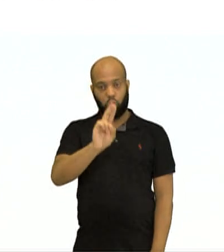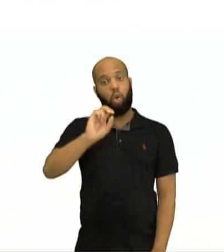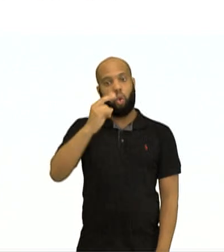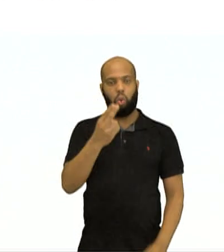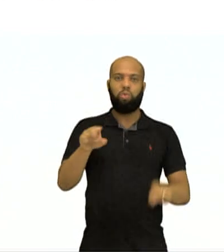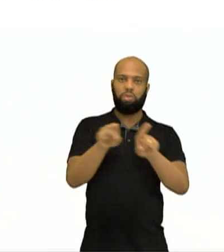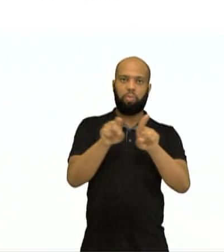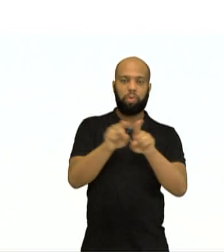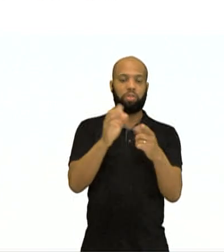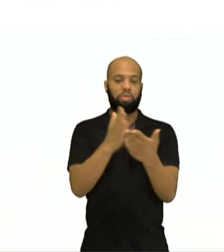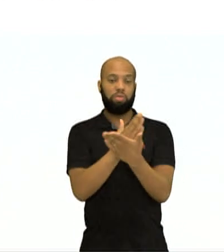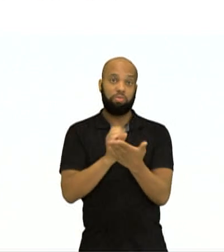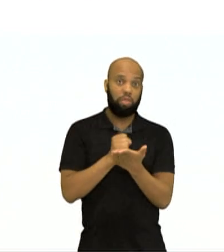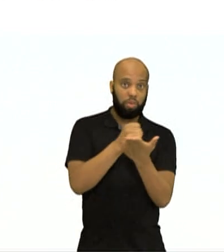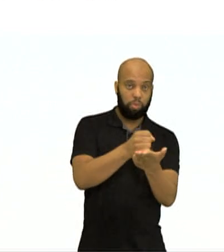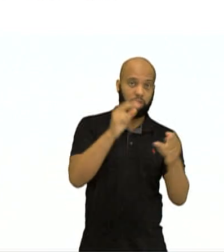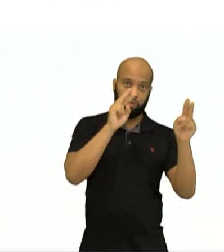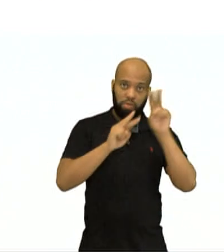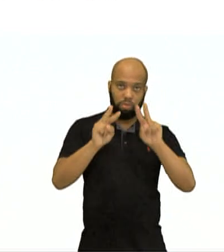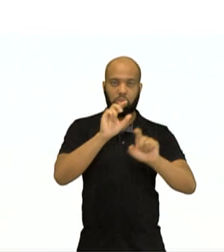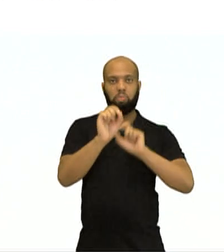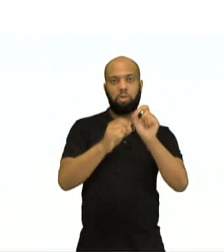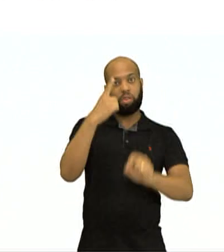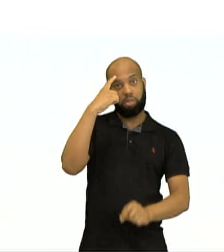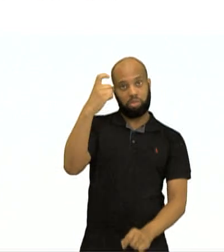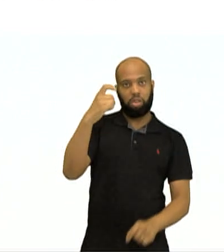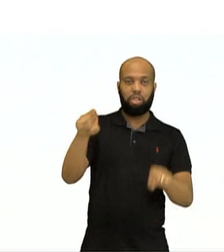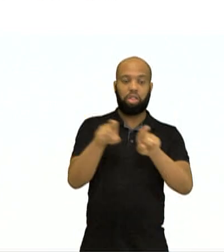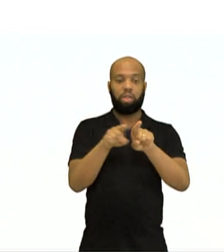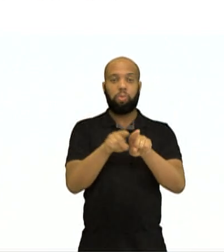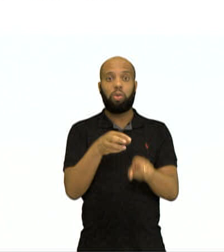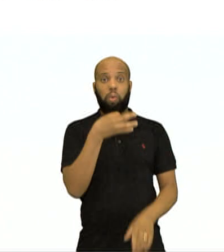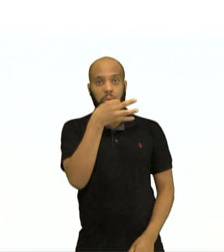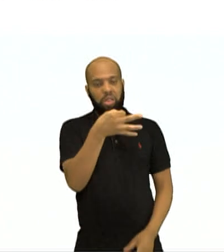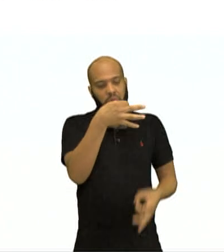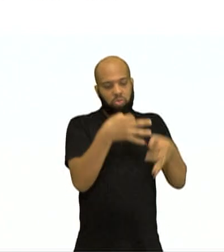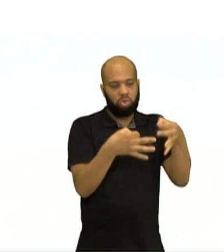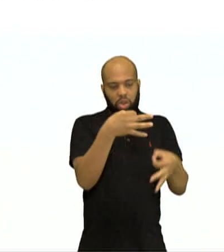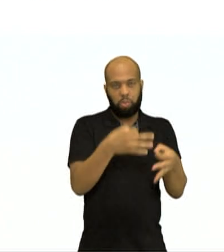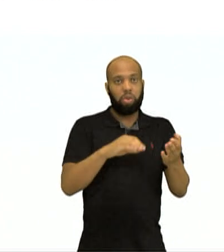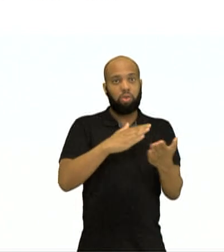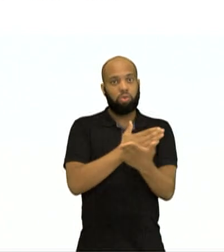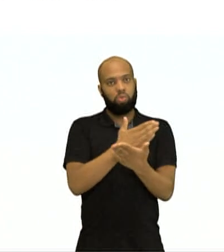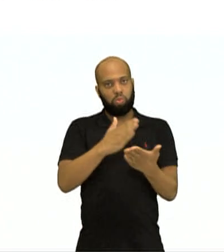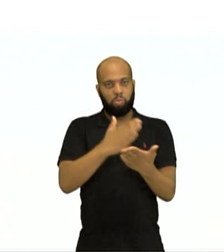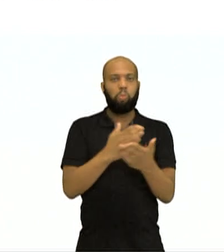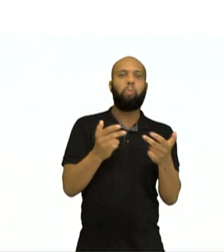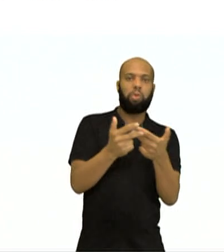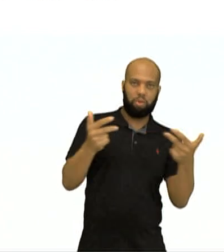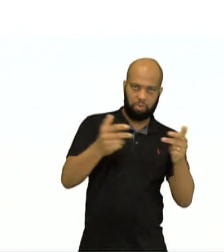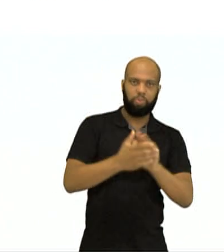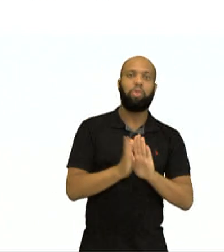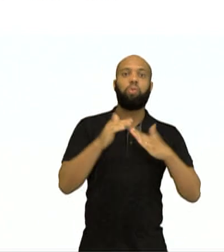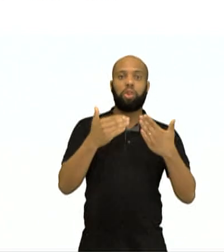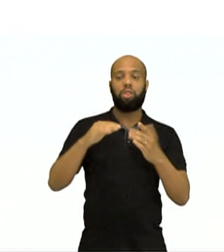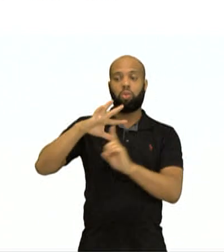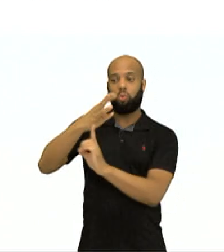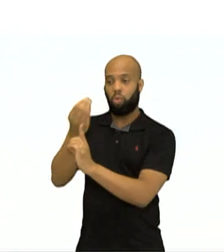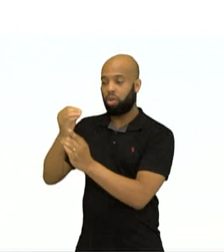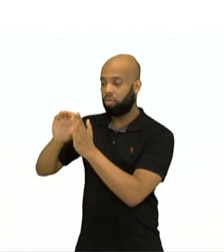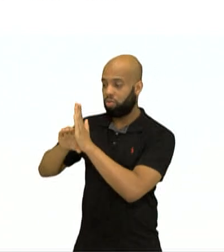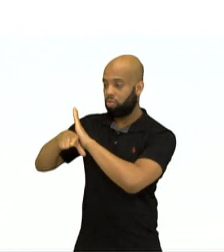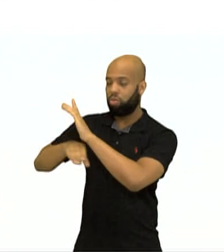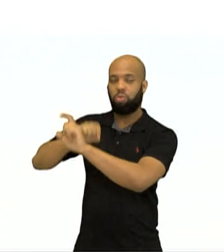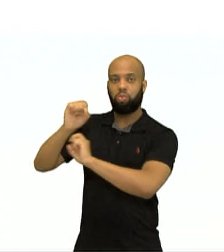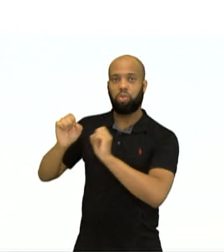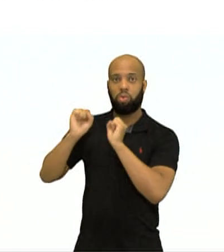visuais. Pode ser uma ideia, juízo ou opinião sobre algo ou alguma coisa. Arte